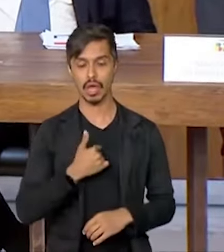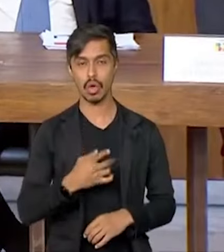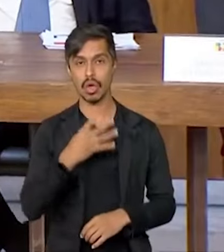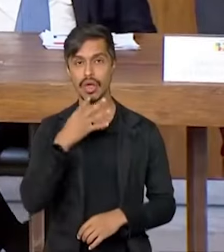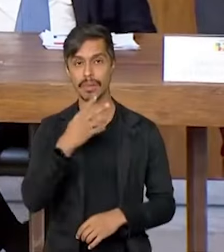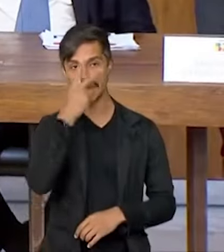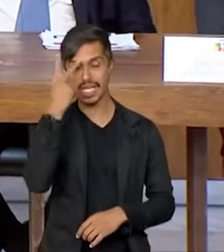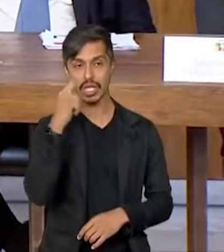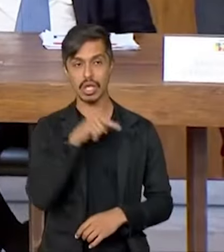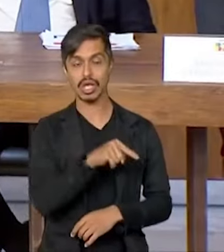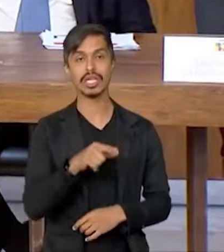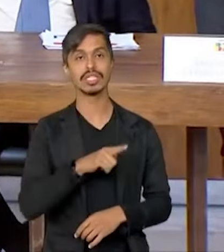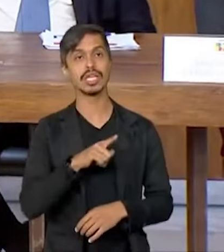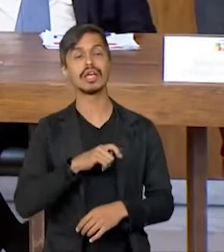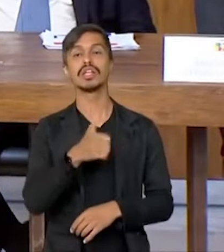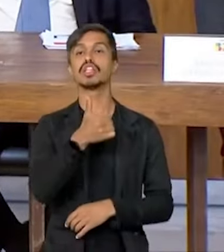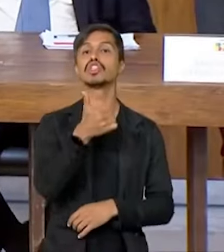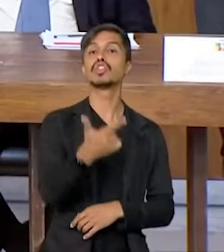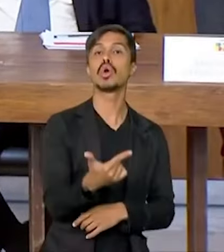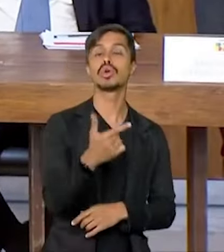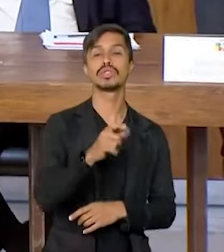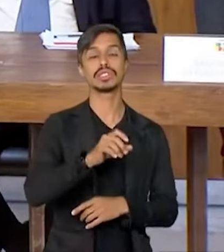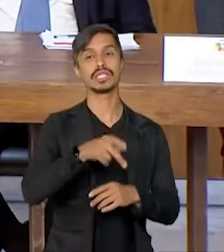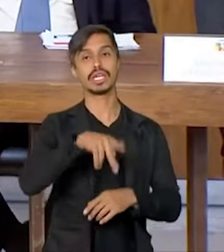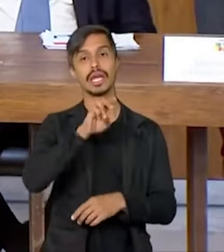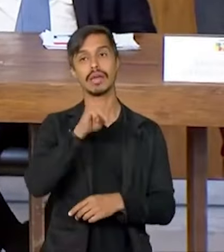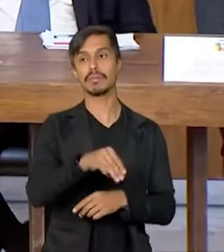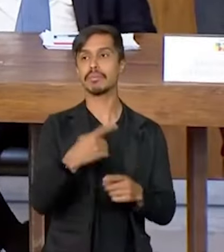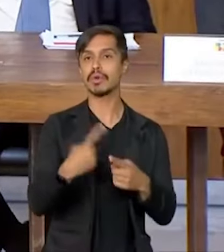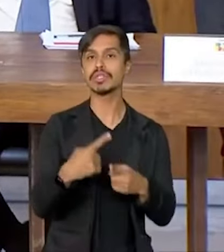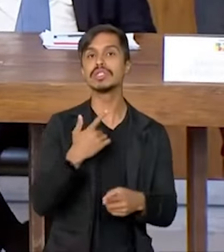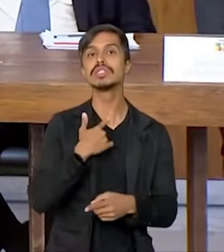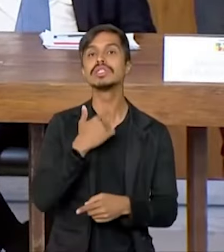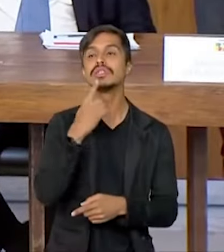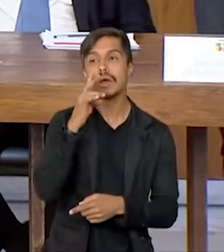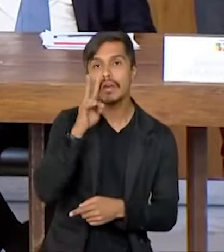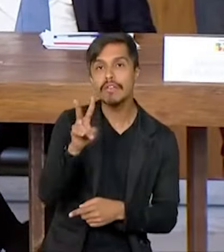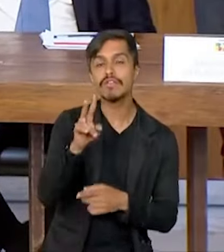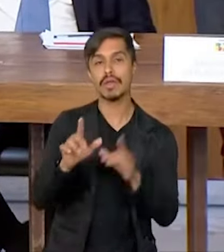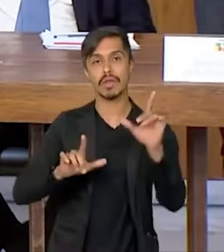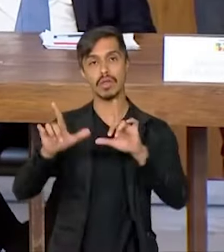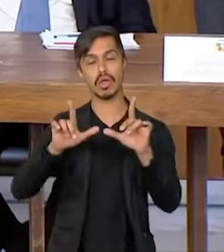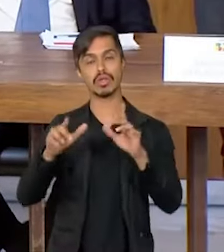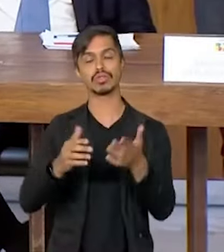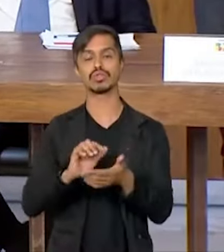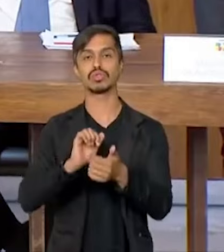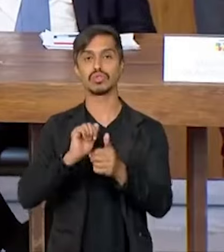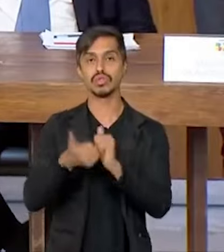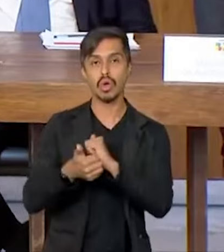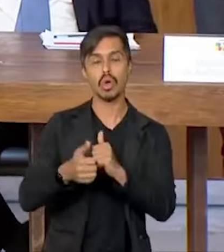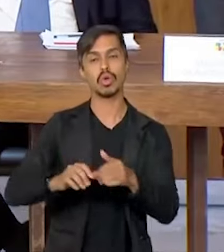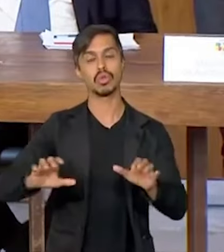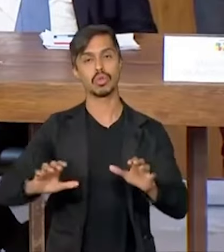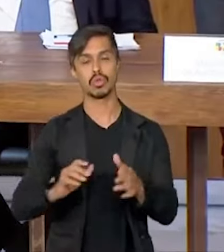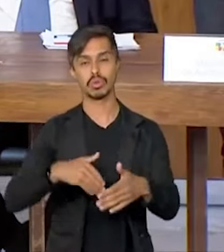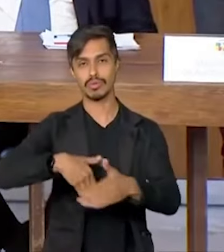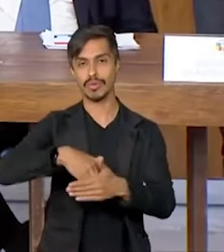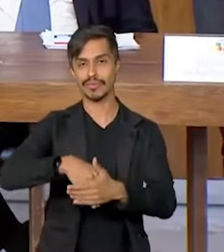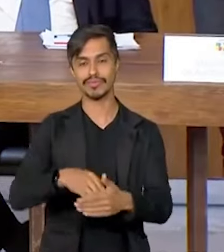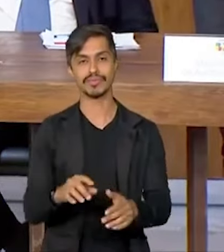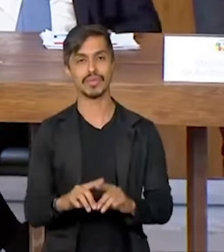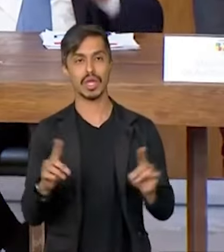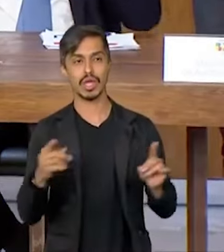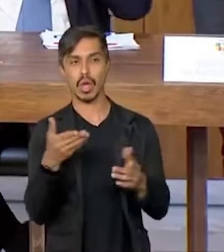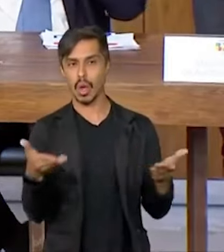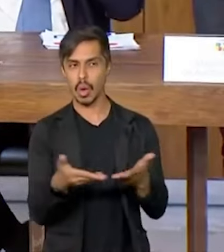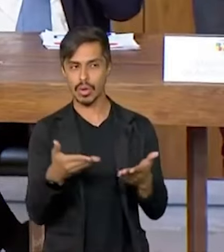andava 12 quilômetros para ver um jogo do Brasil, no tempo que o Brasil estava bom. Hoje, acho que ele não andava 6 metros para